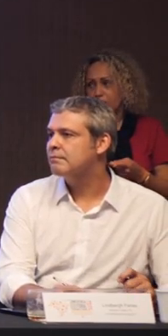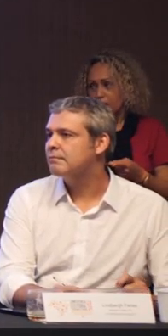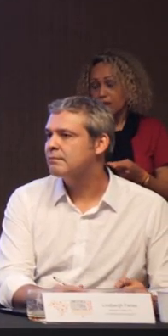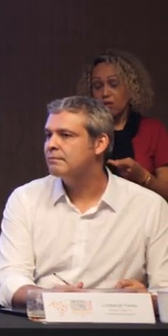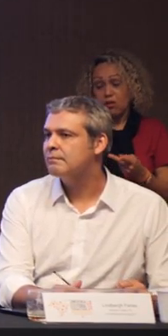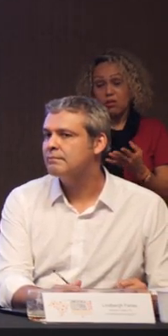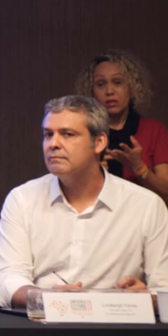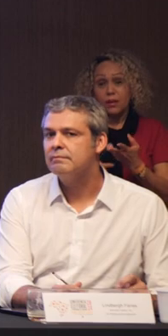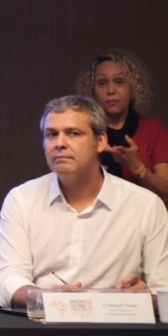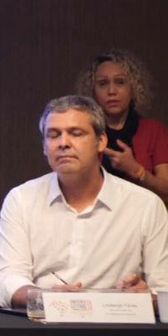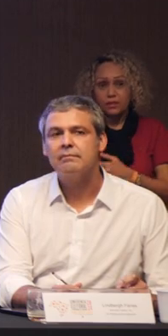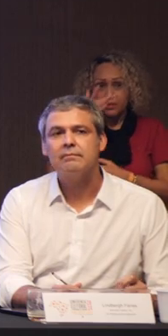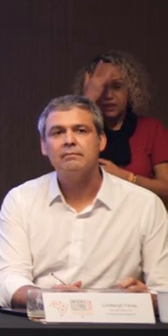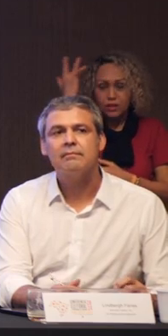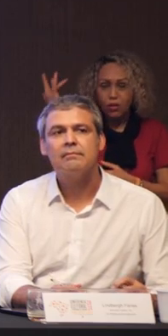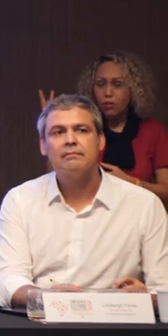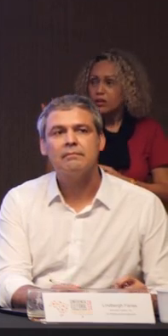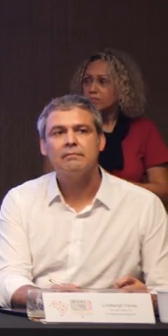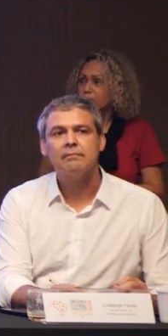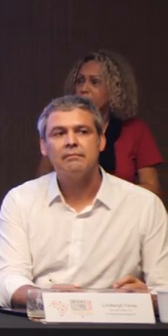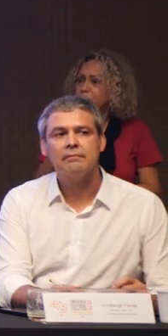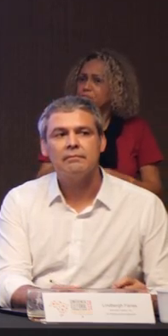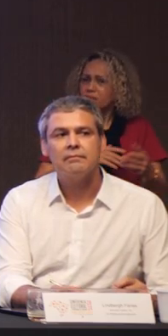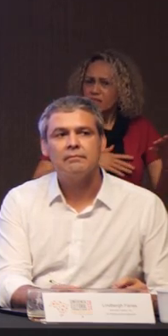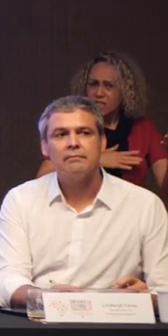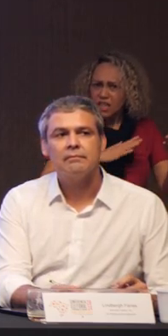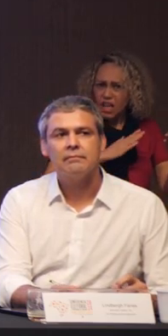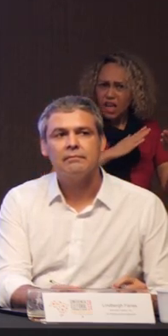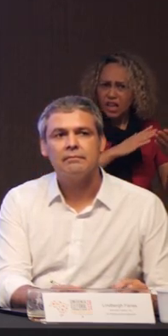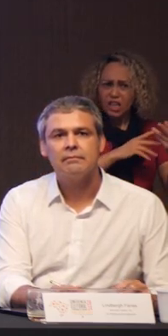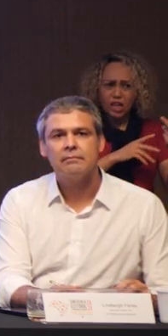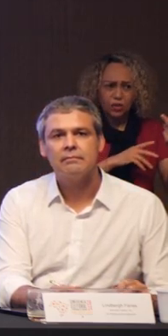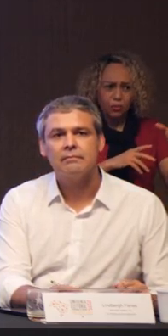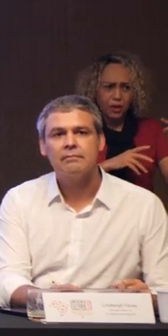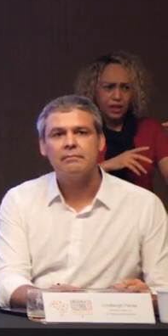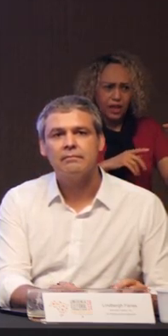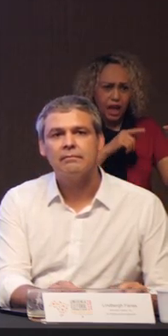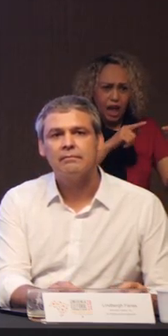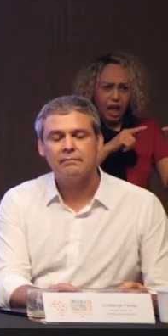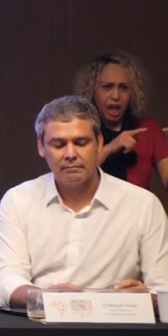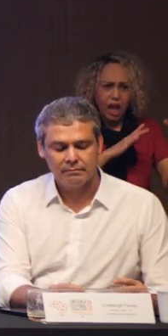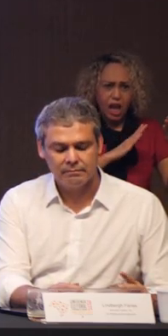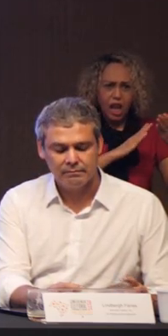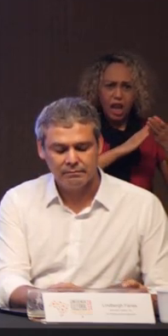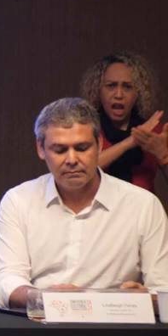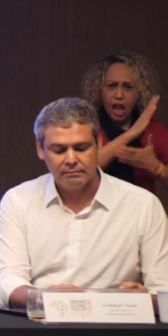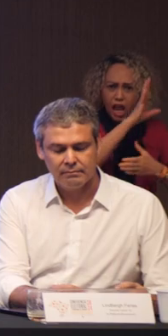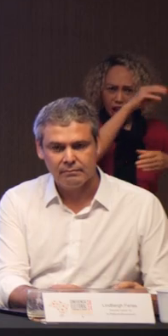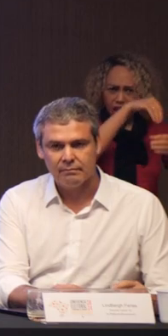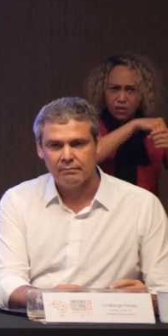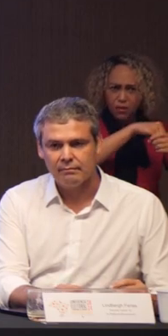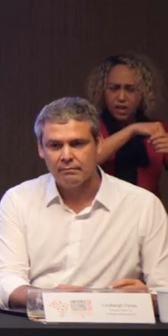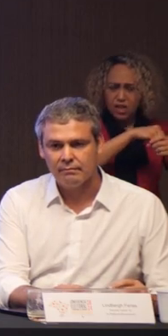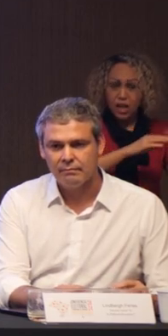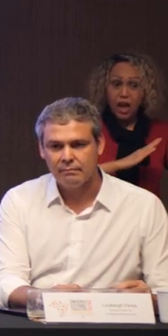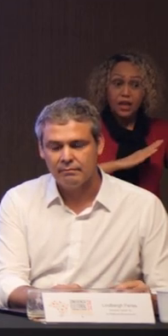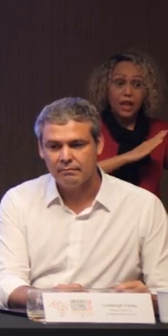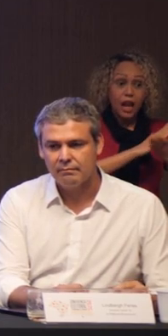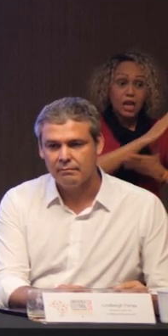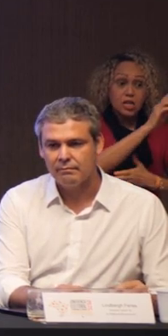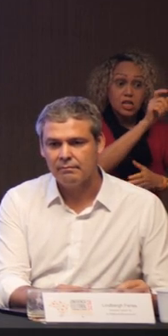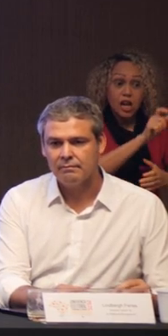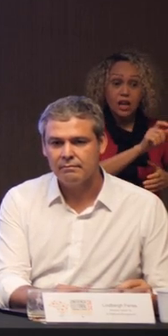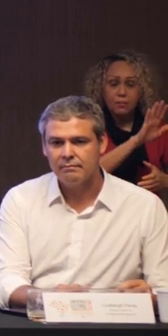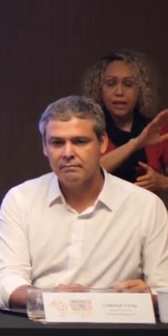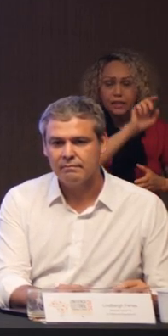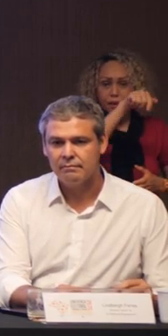PT e, seguidamente, foram lá para o Bolsonaro. Então, essa construção tem que ser uma construção democrática, mas uma